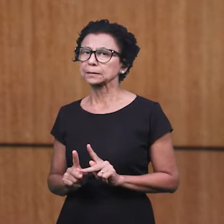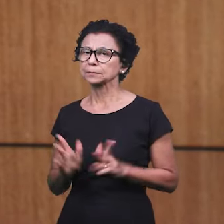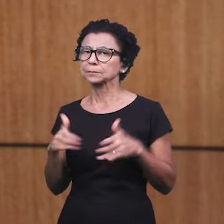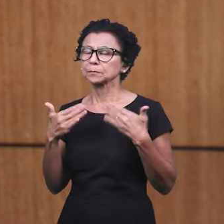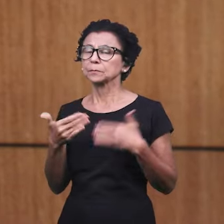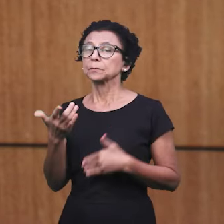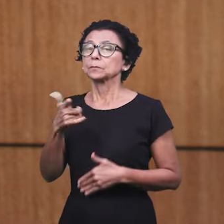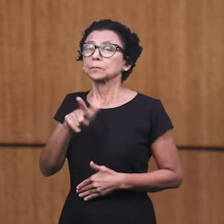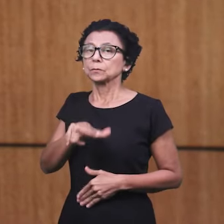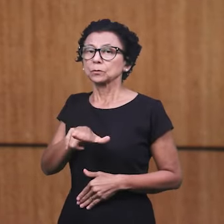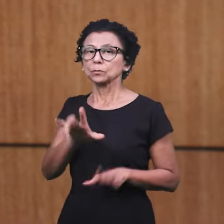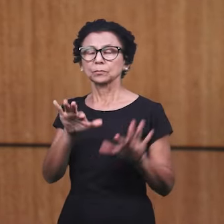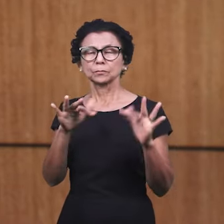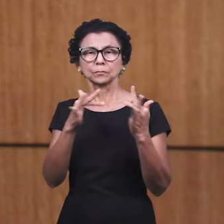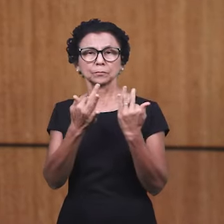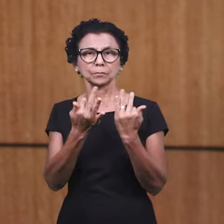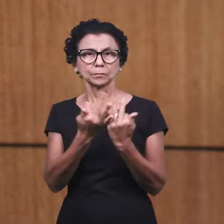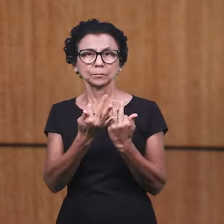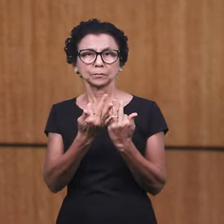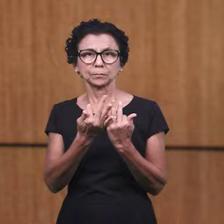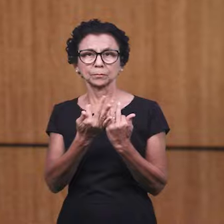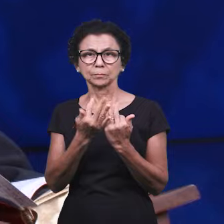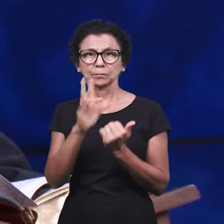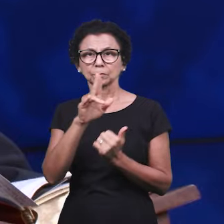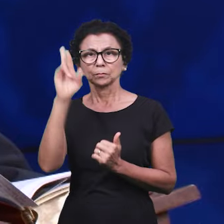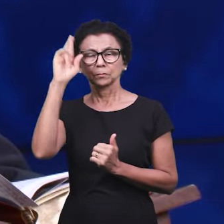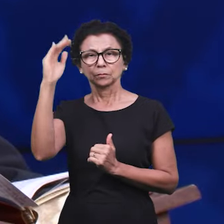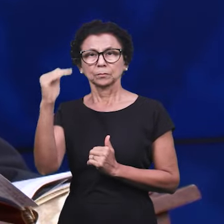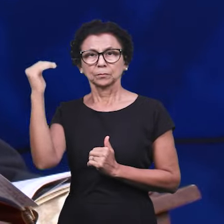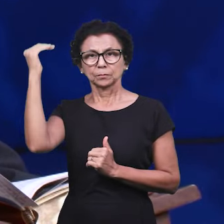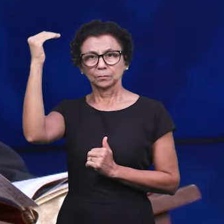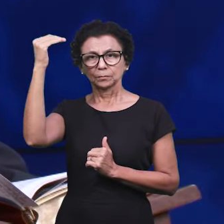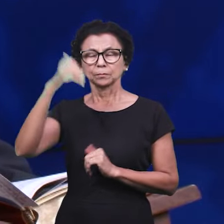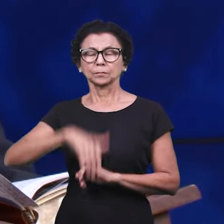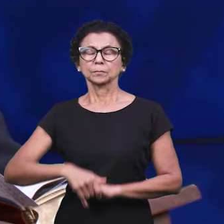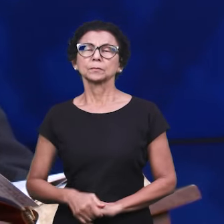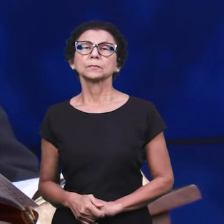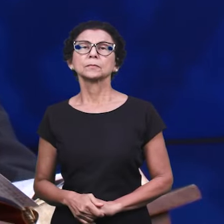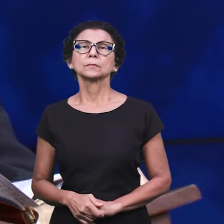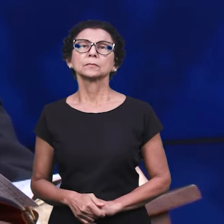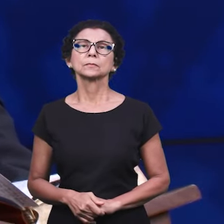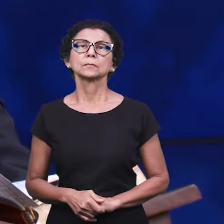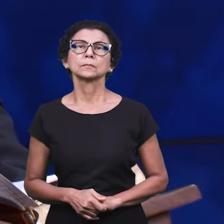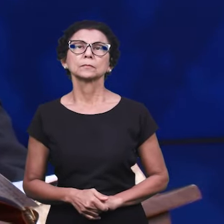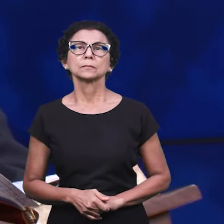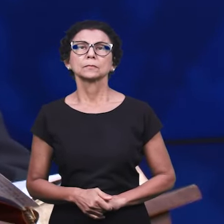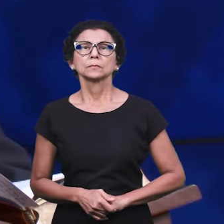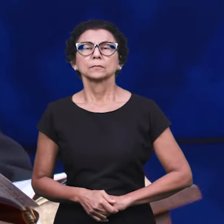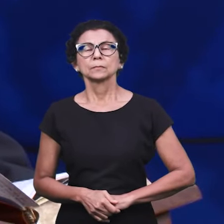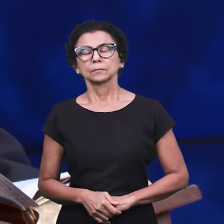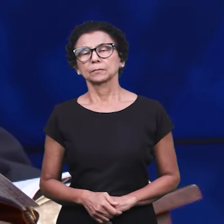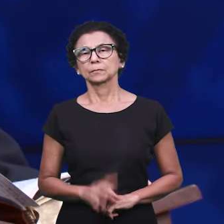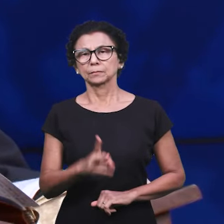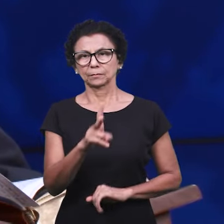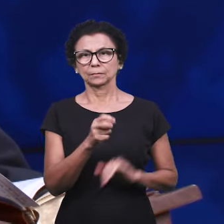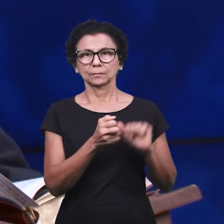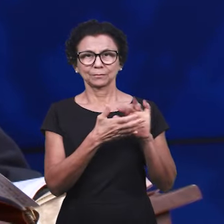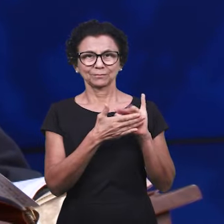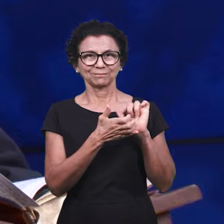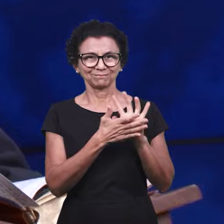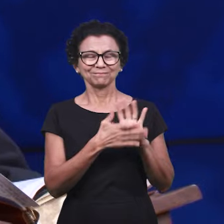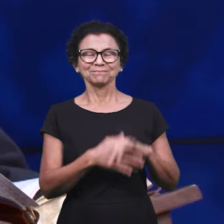nesta família para a honra e glória do nome do Senhor. Glória a Jesus! Vamos louvar ao nome do Senhor